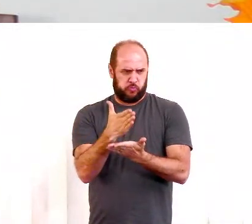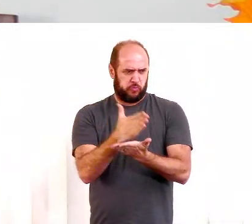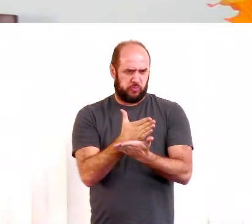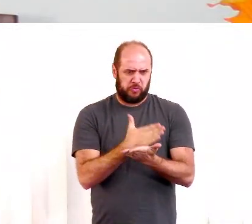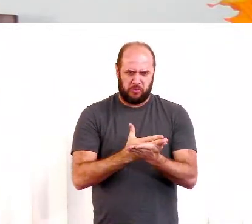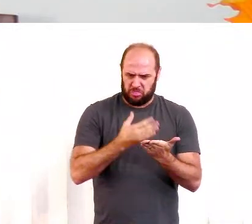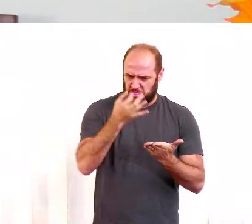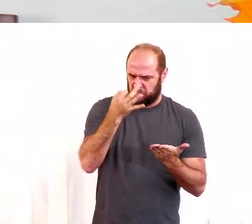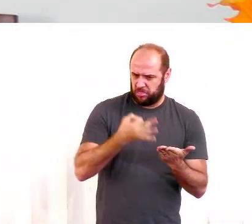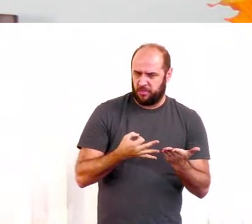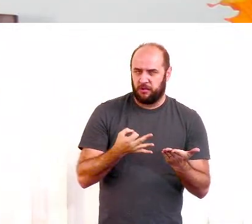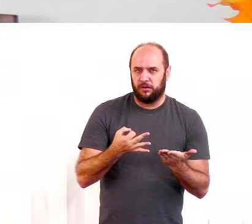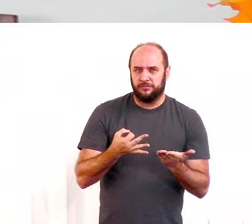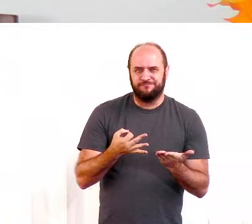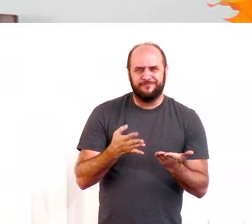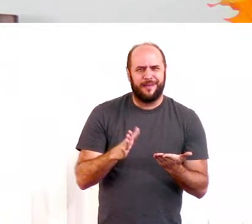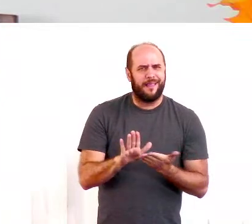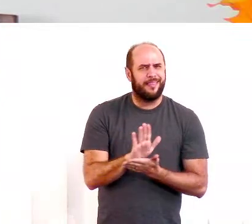Nada.